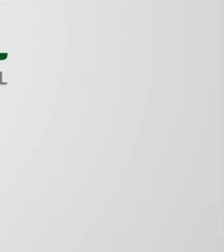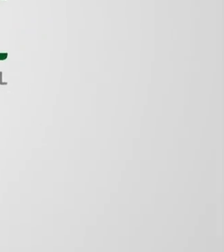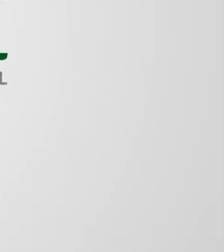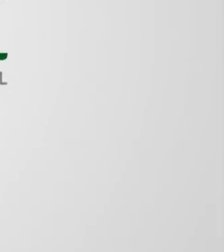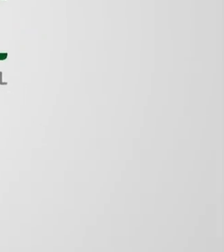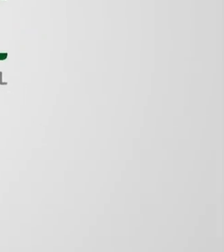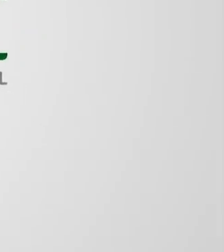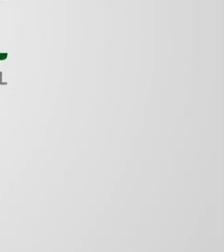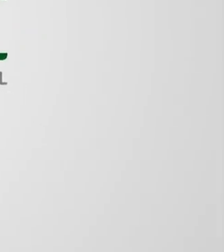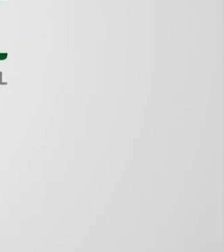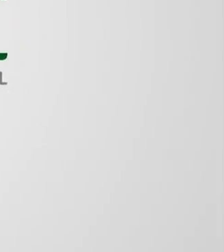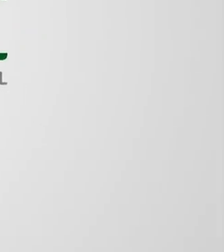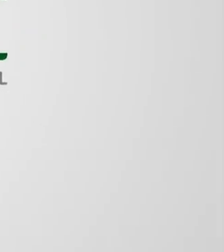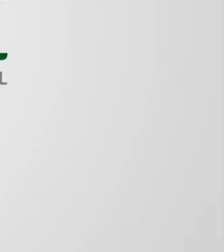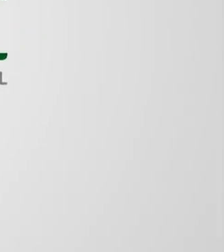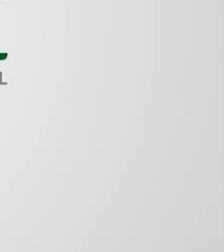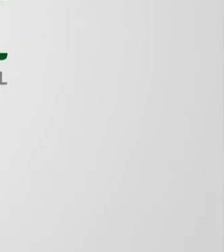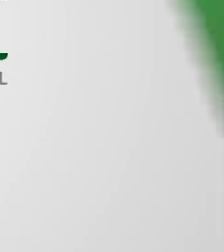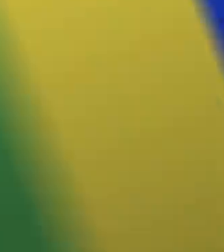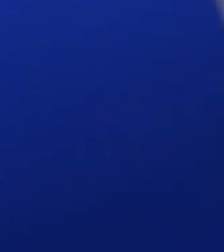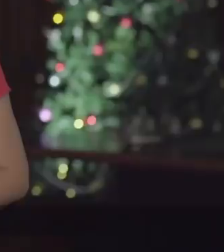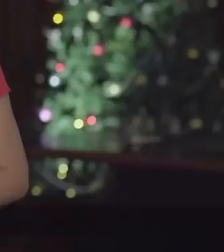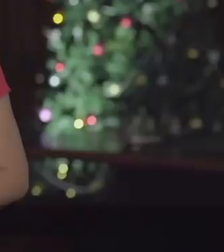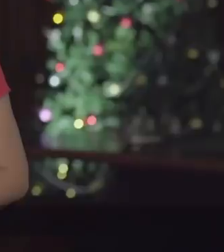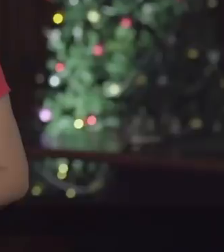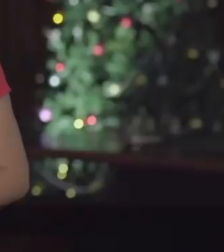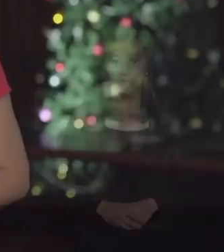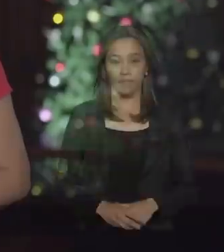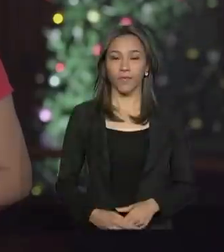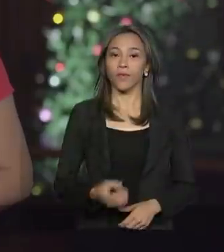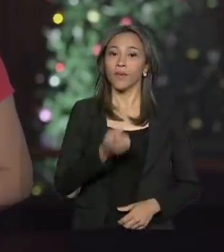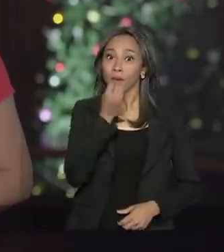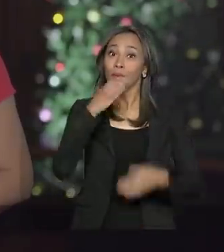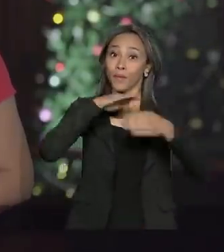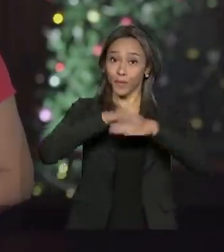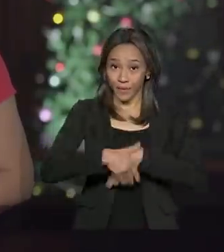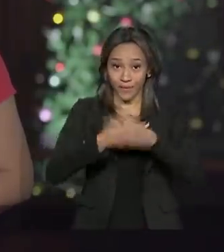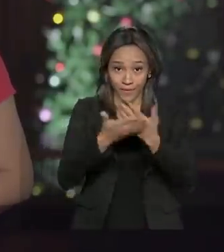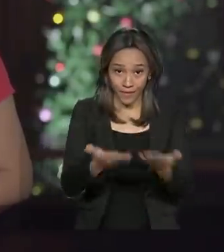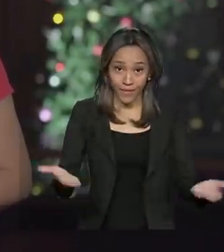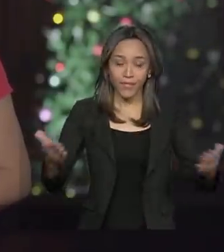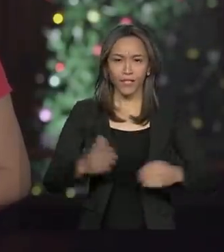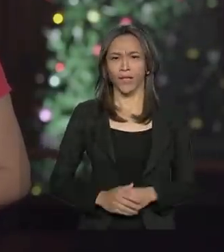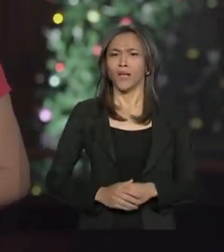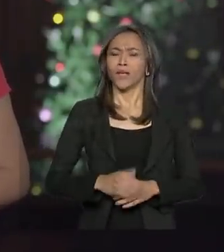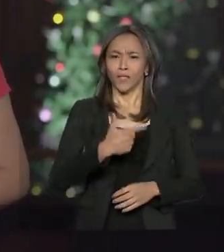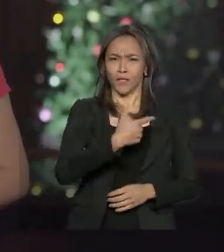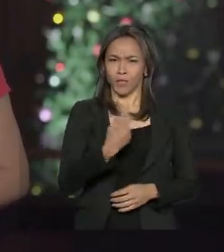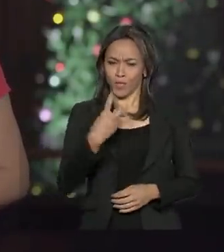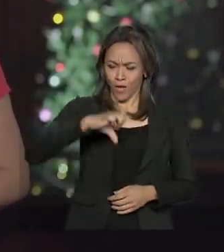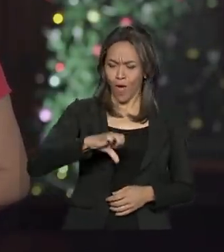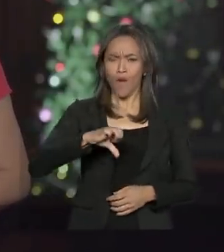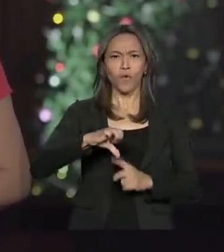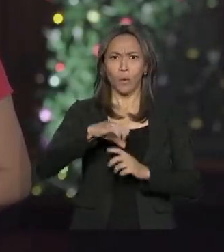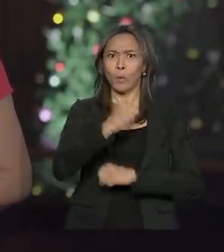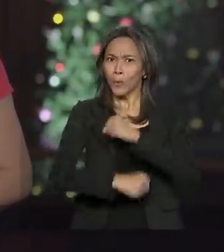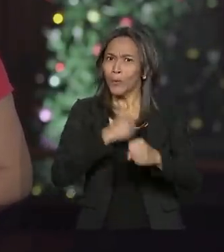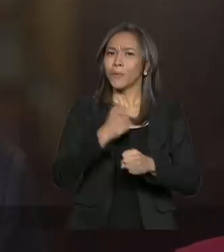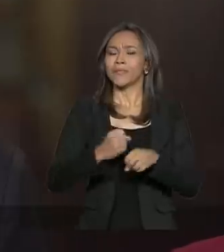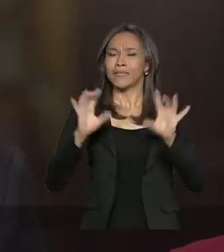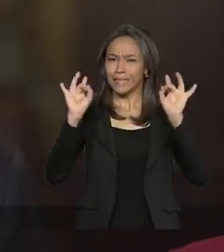do presidente da república jair bolsonaro boa noite 2019 foi um ano